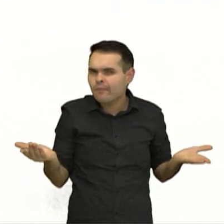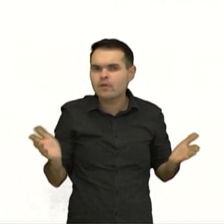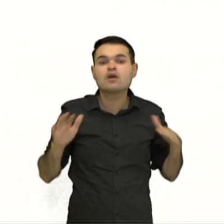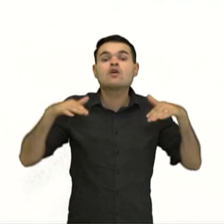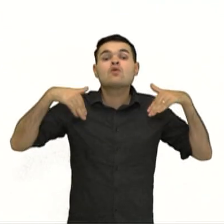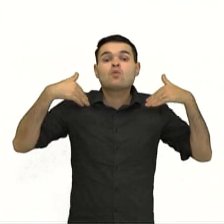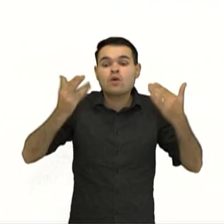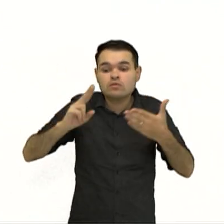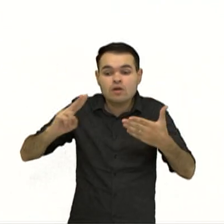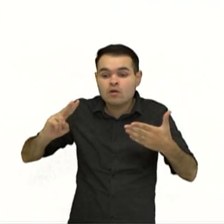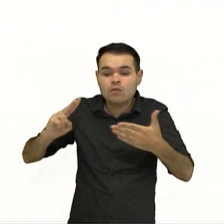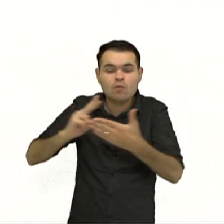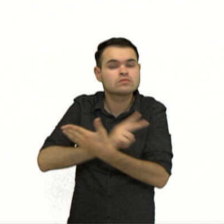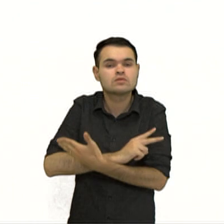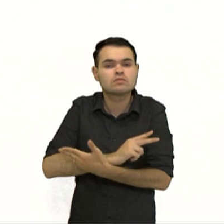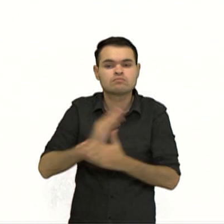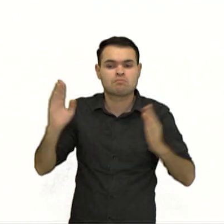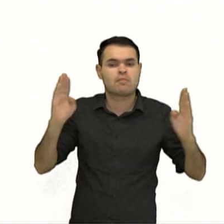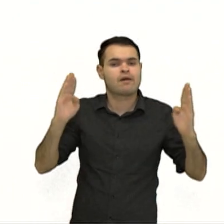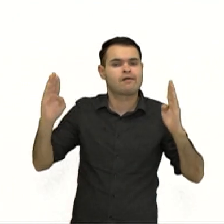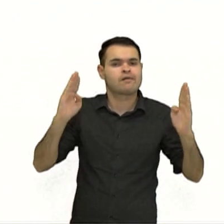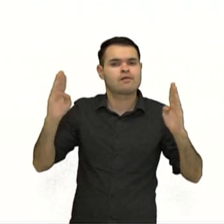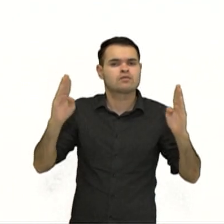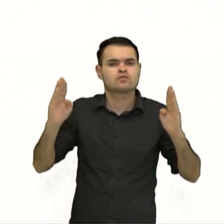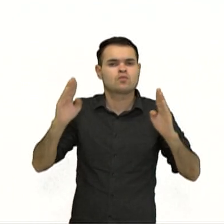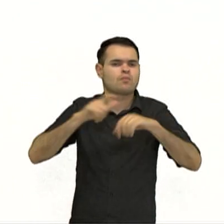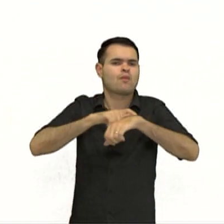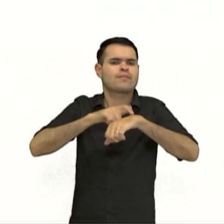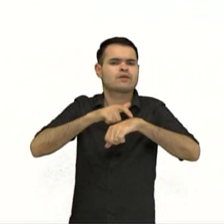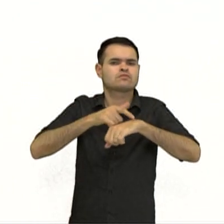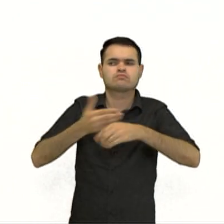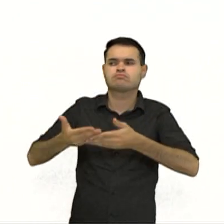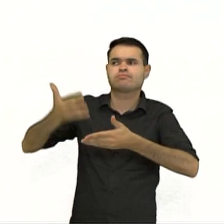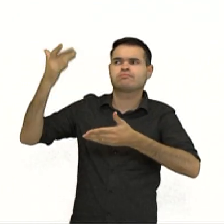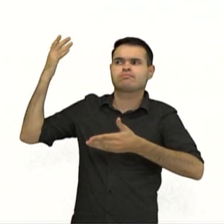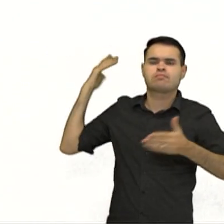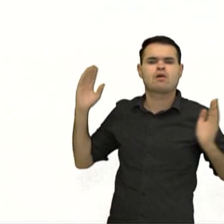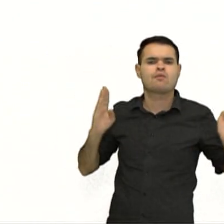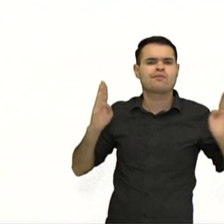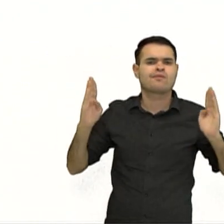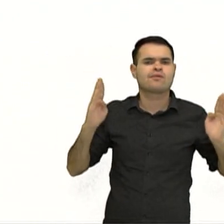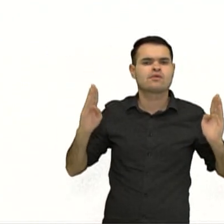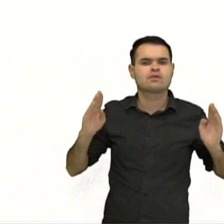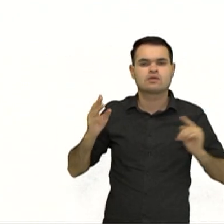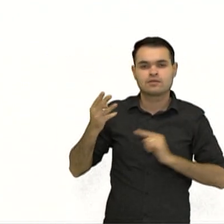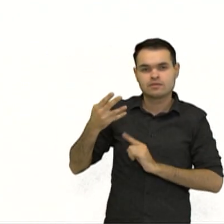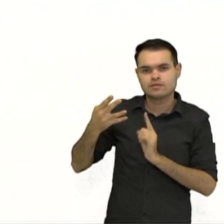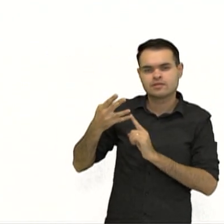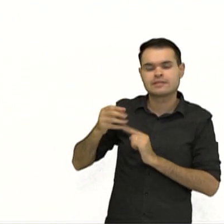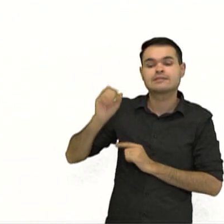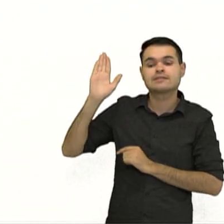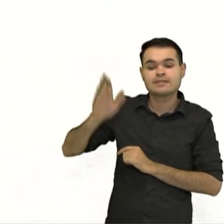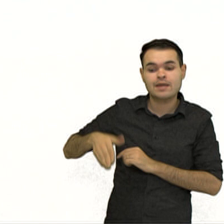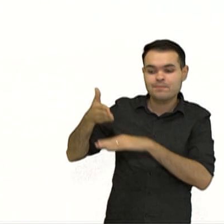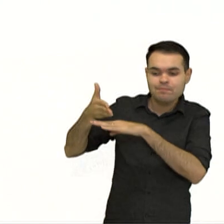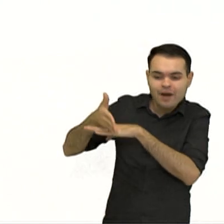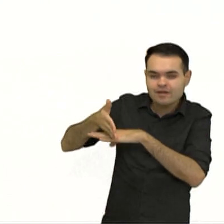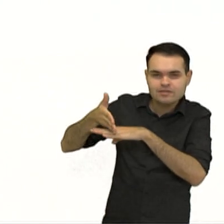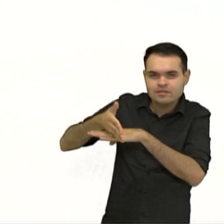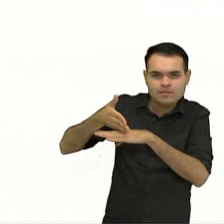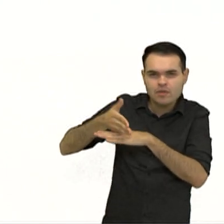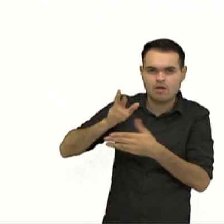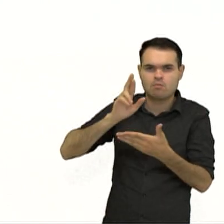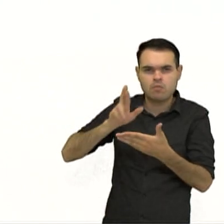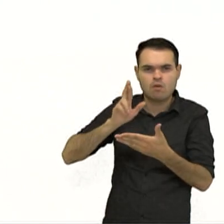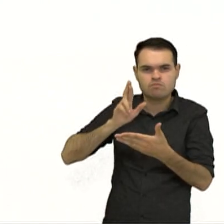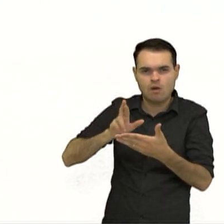elas ocorreram, nessas cruzadas? Elas estão aí em que período da história? E quem participava dessas cruzadas? Respondam